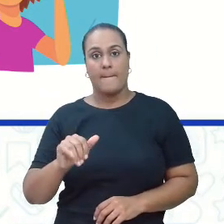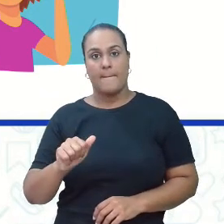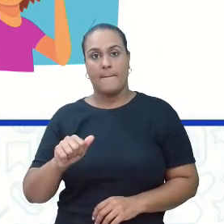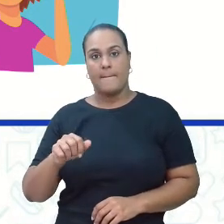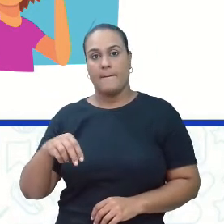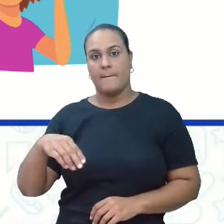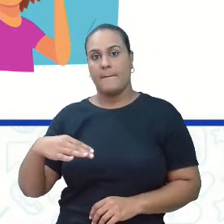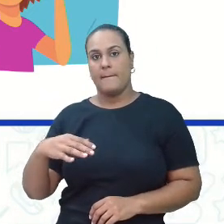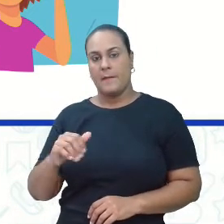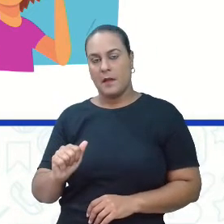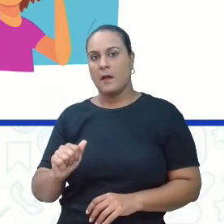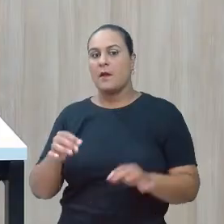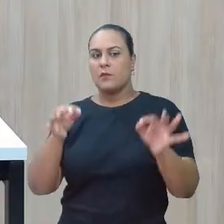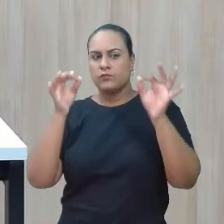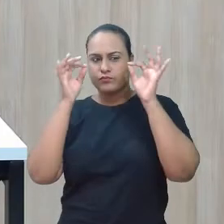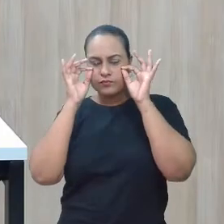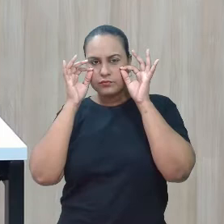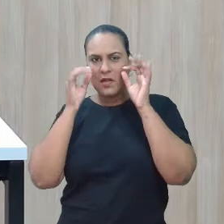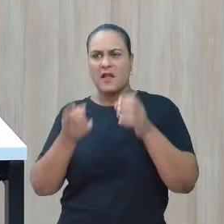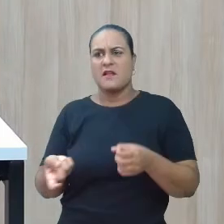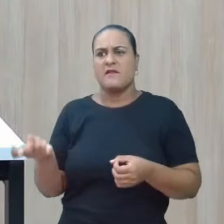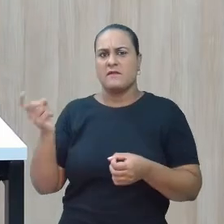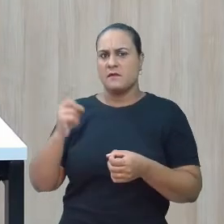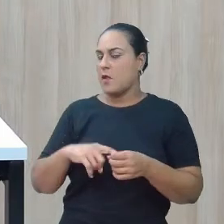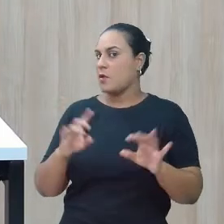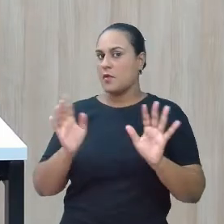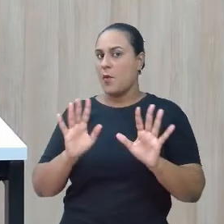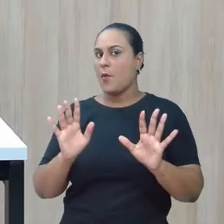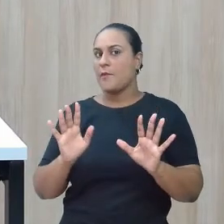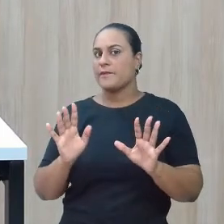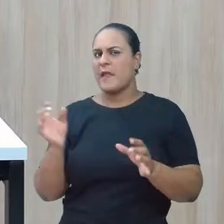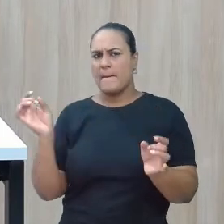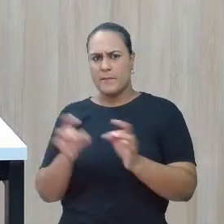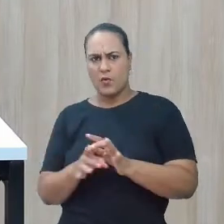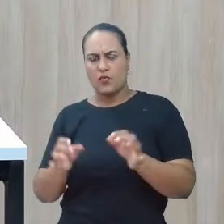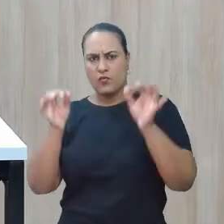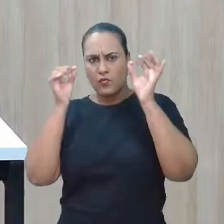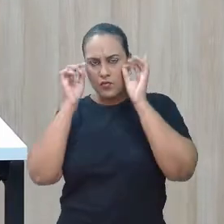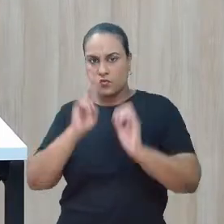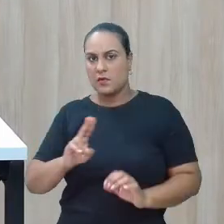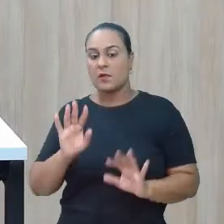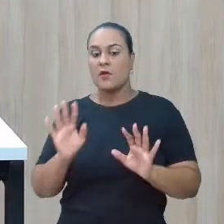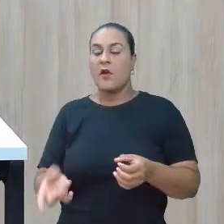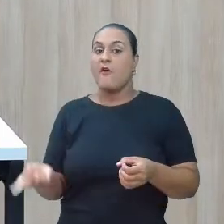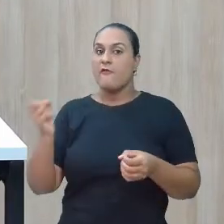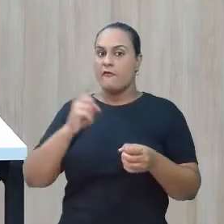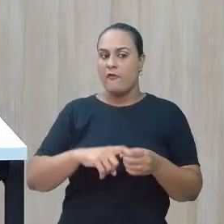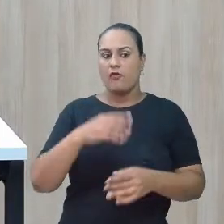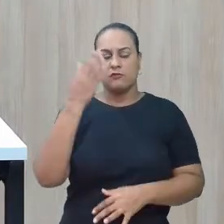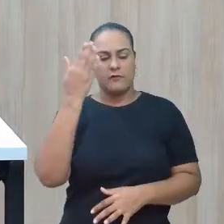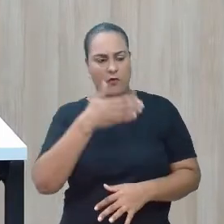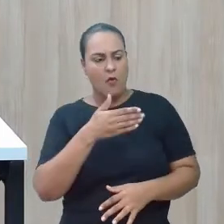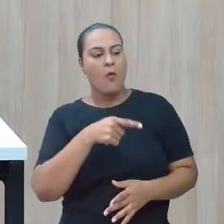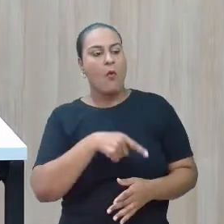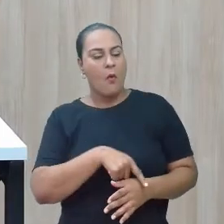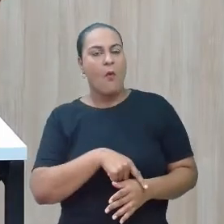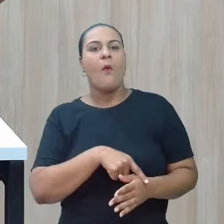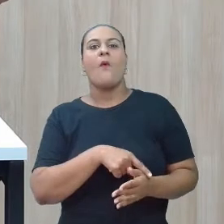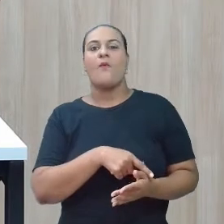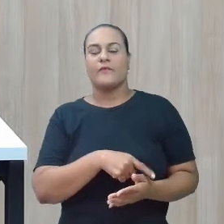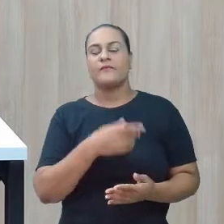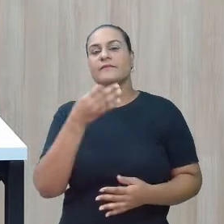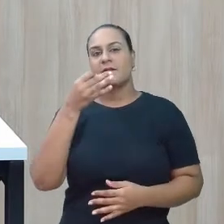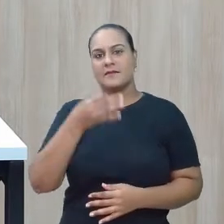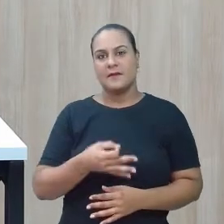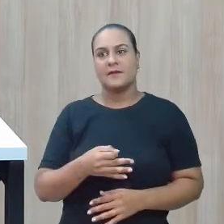tem que voltar lá. Ah, já está pronto, já posso usar. Não, ele vai conferir se é aquela lente mesmo. E aí, Bianca agora está feliz, que agora